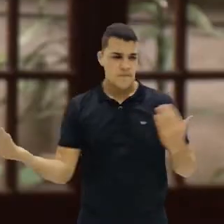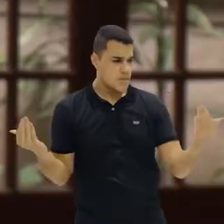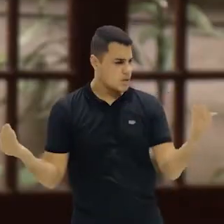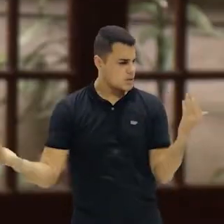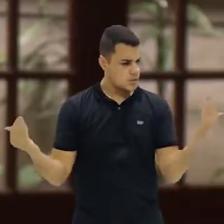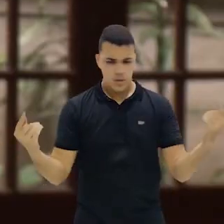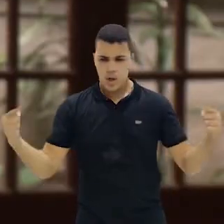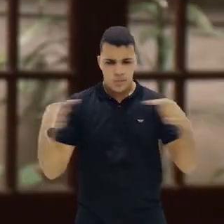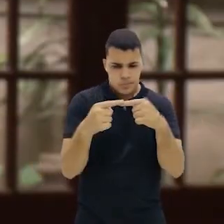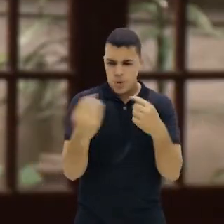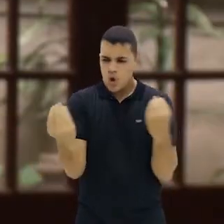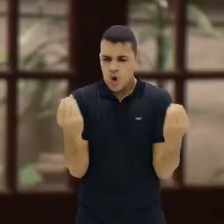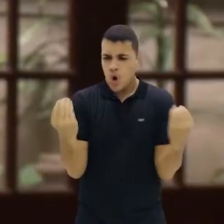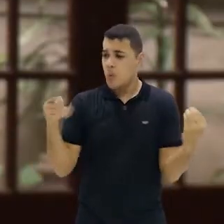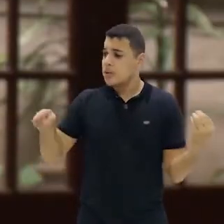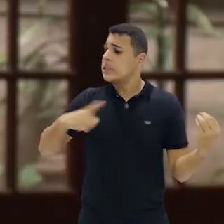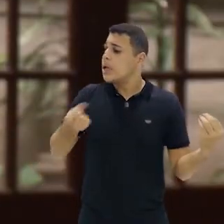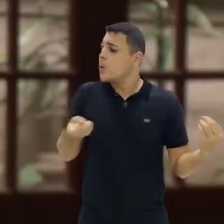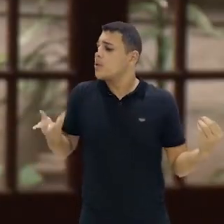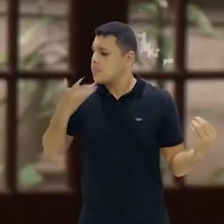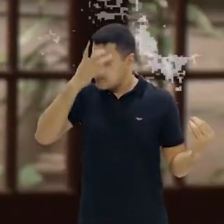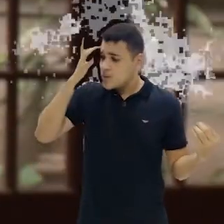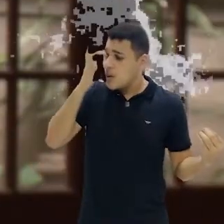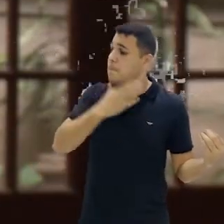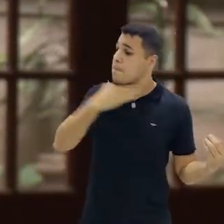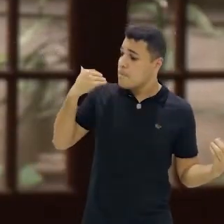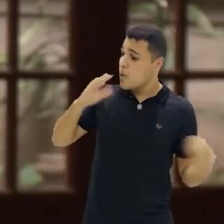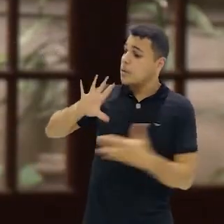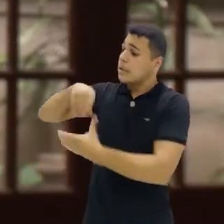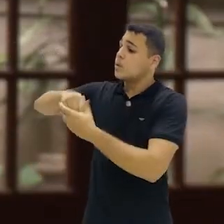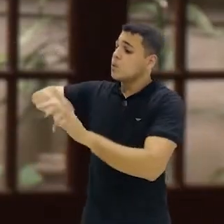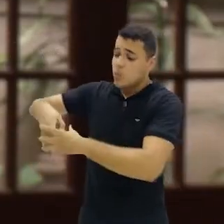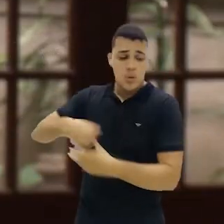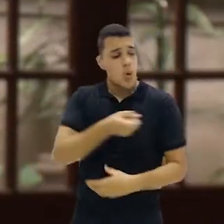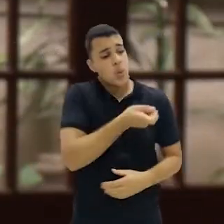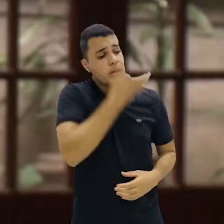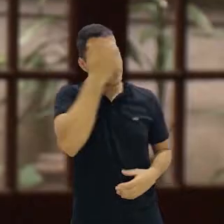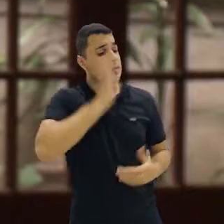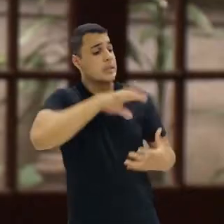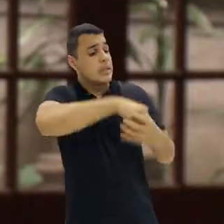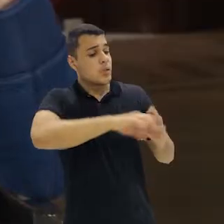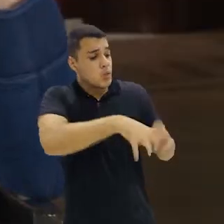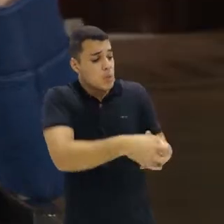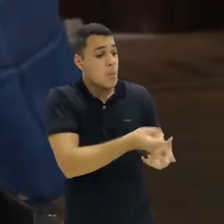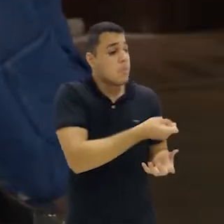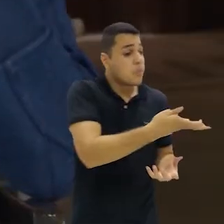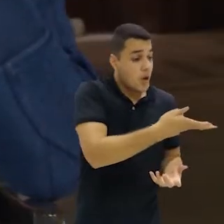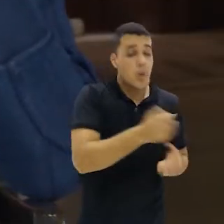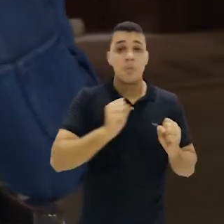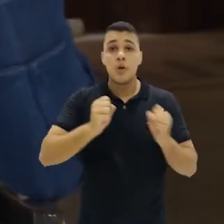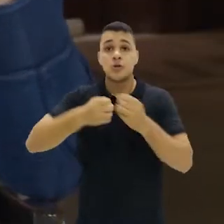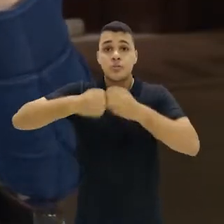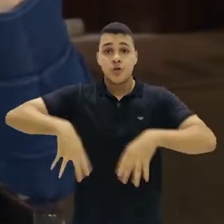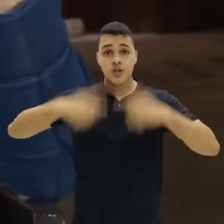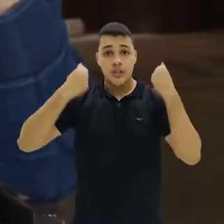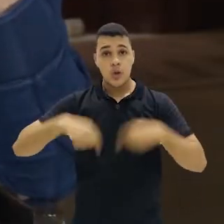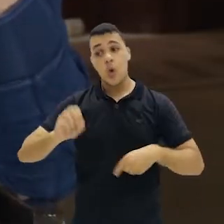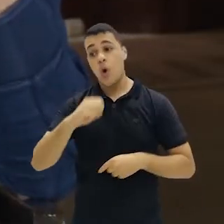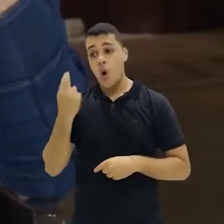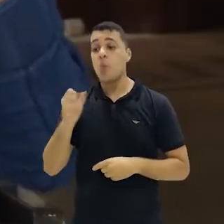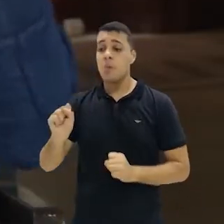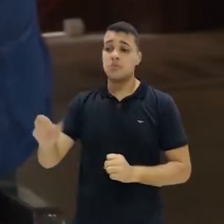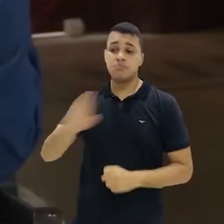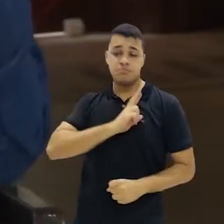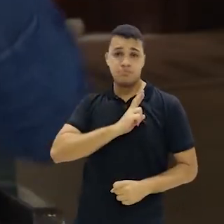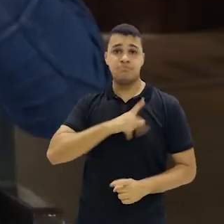possam trazer algum dano à saúde ou algum benefício à saúde. Então, por exemplo, eu